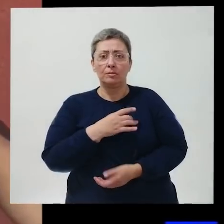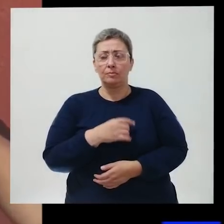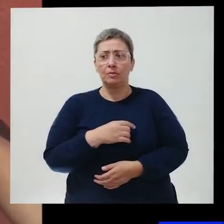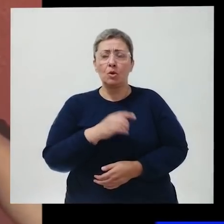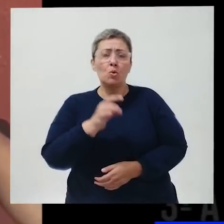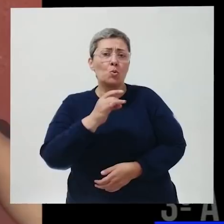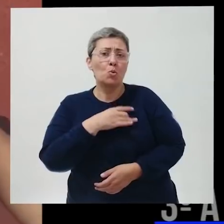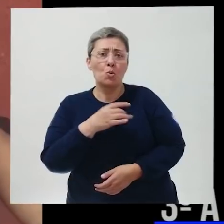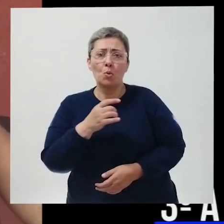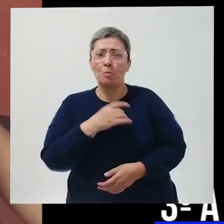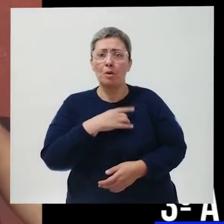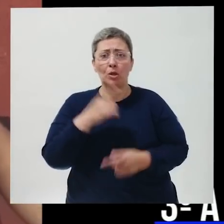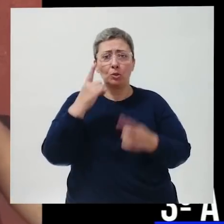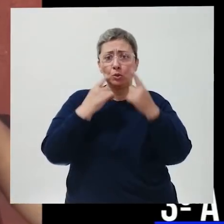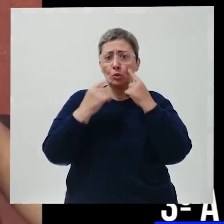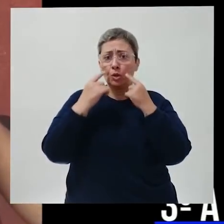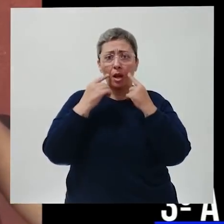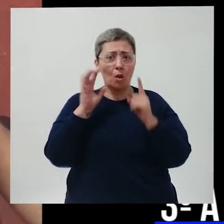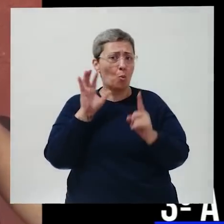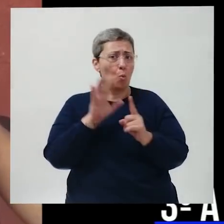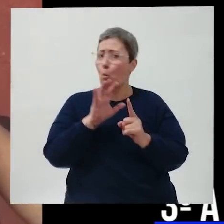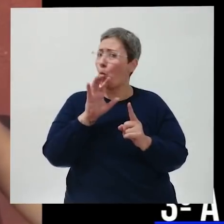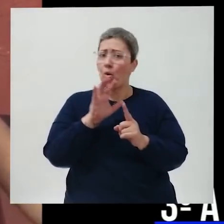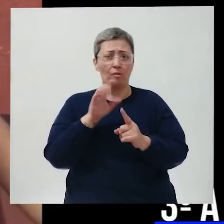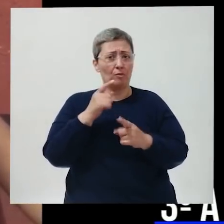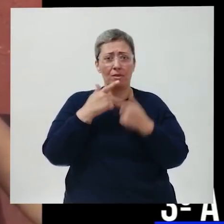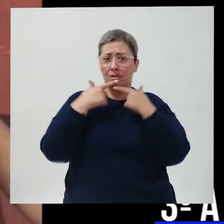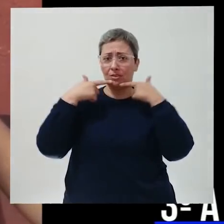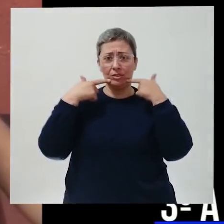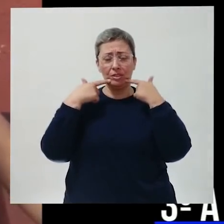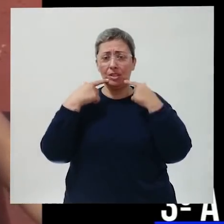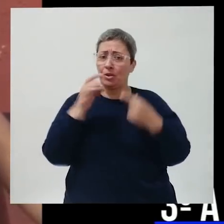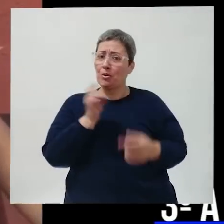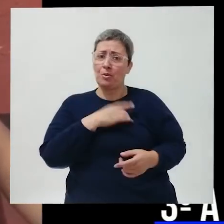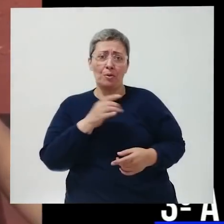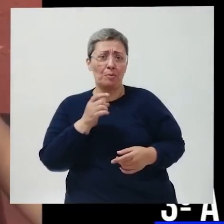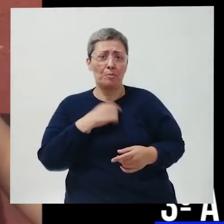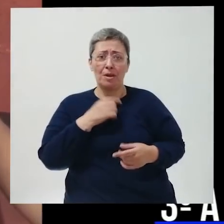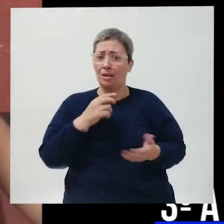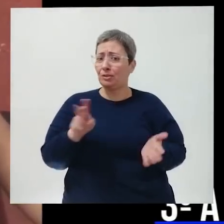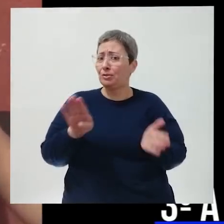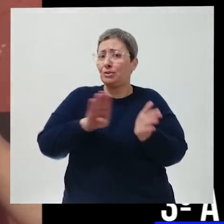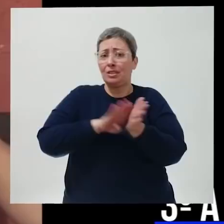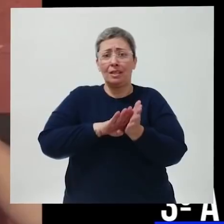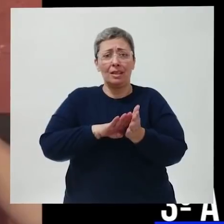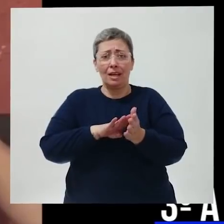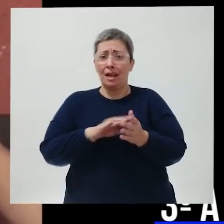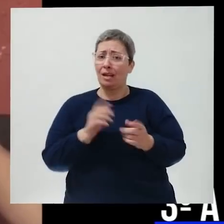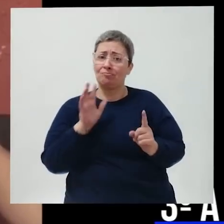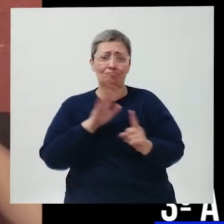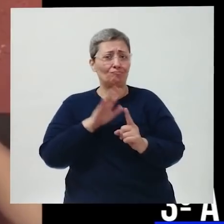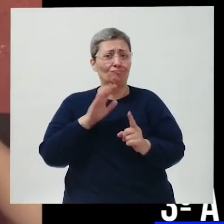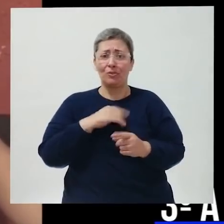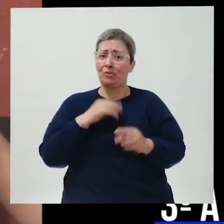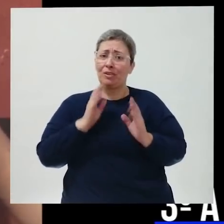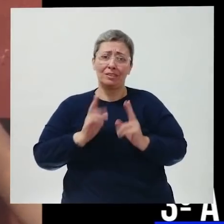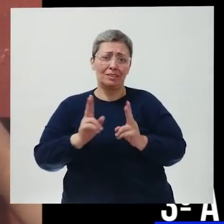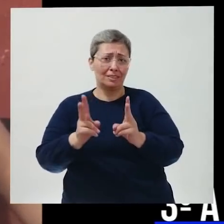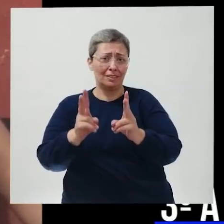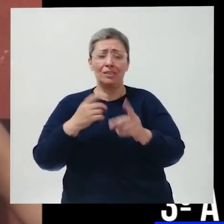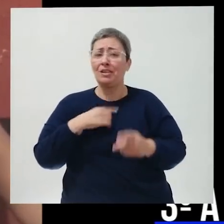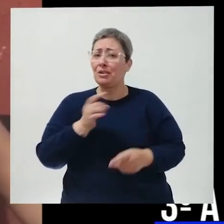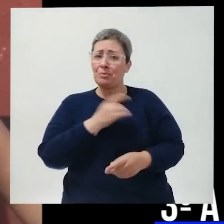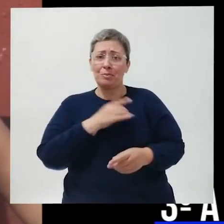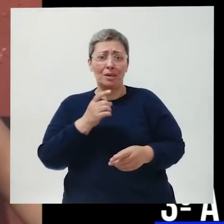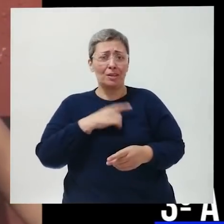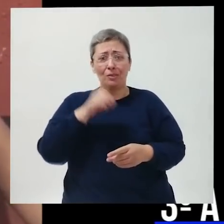Medo. Que o medo de chorar não lhe impeça de sorrir. Que o medo de não chegar não lhe impeça de seguir. Que o medo